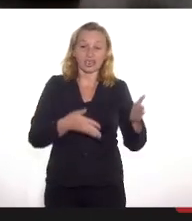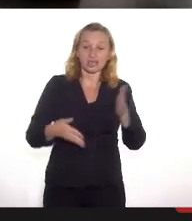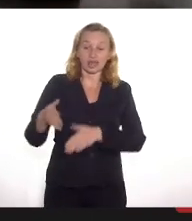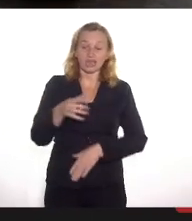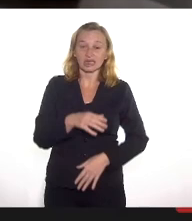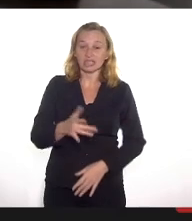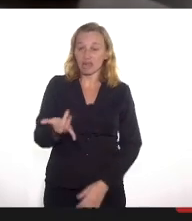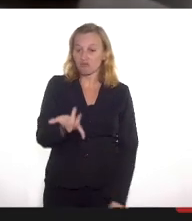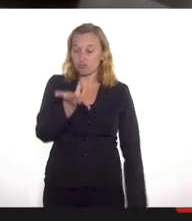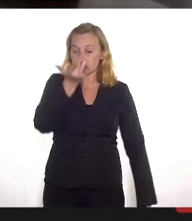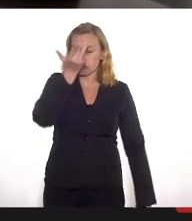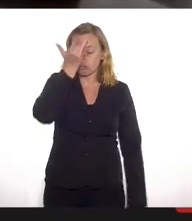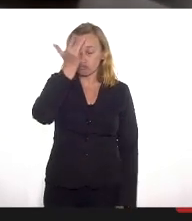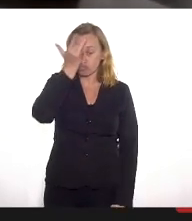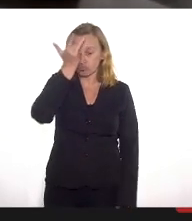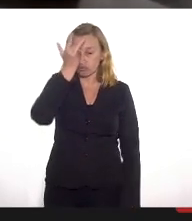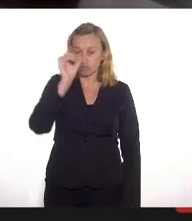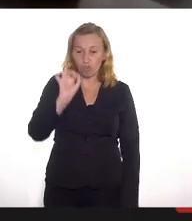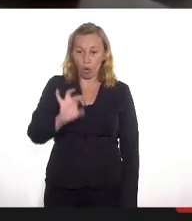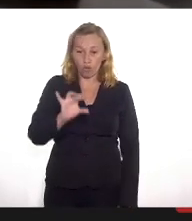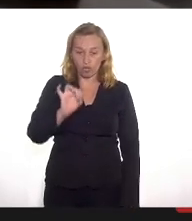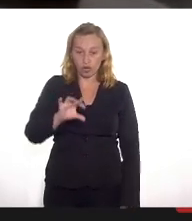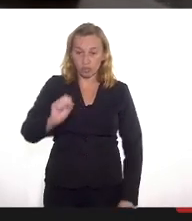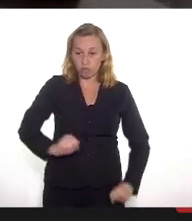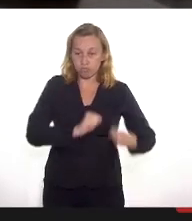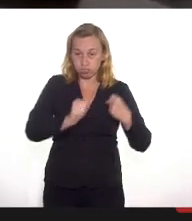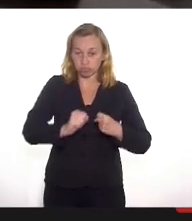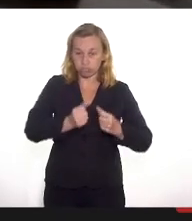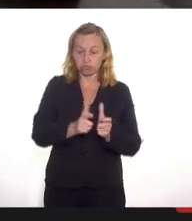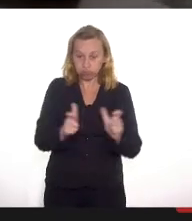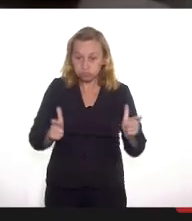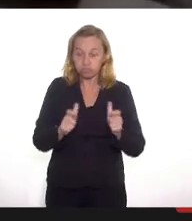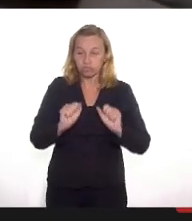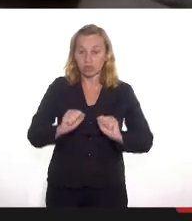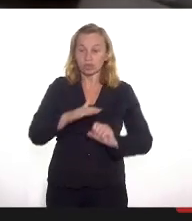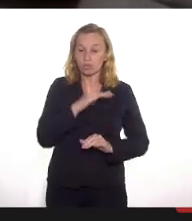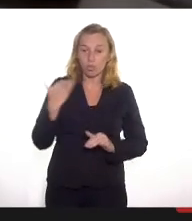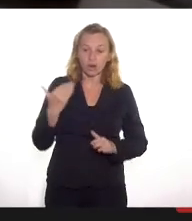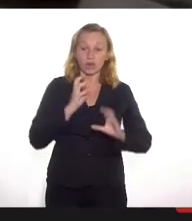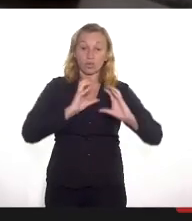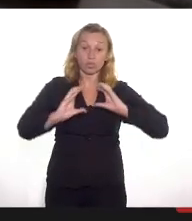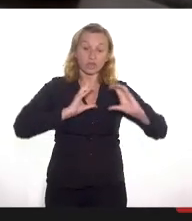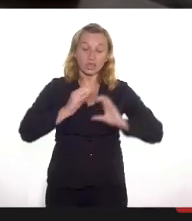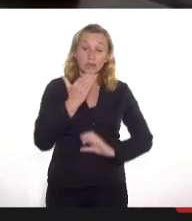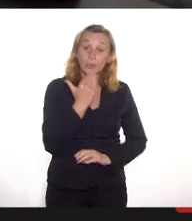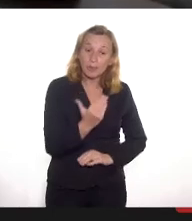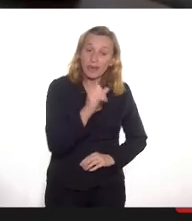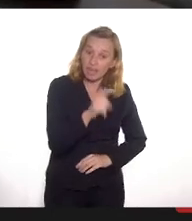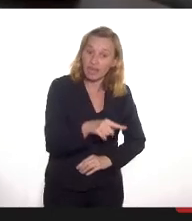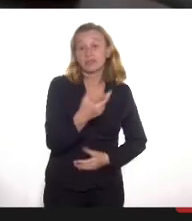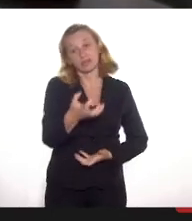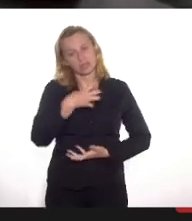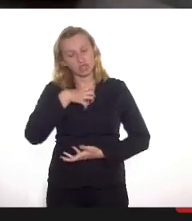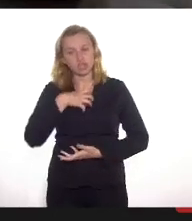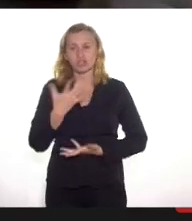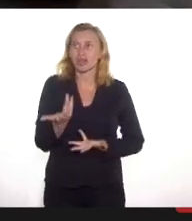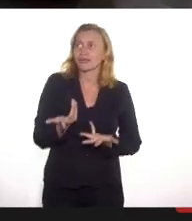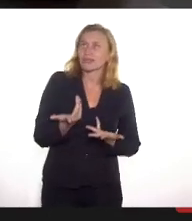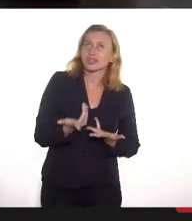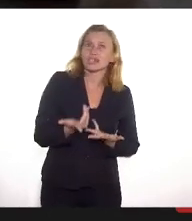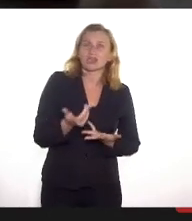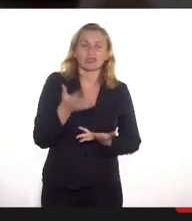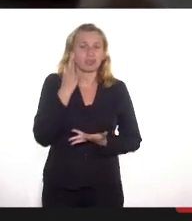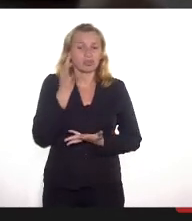indiana que tem alto poder de determinação então a gente tá nessa preocupação a comunicação que a gente faz sentido acho que não